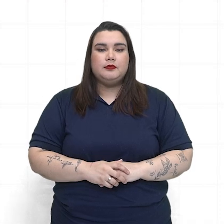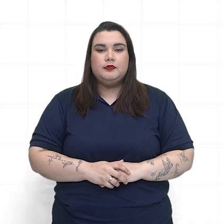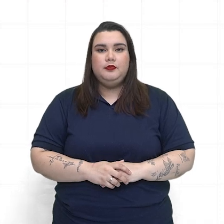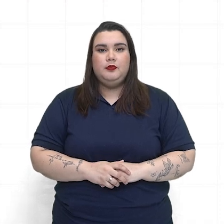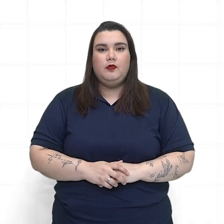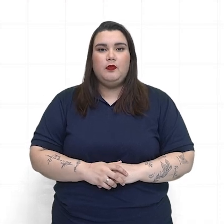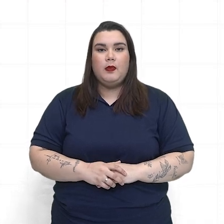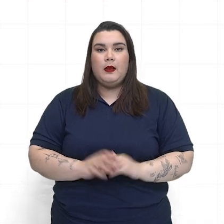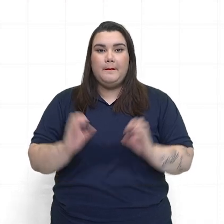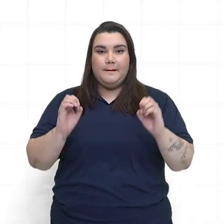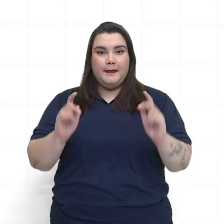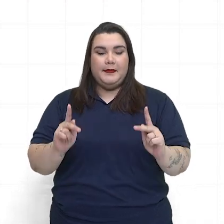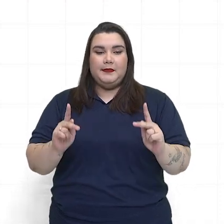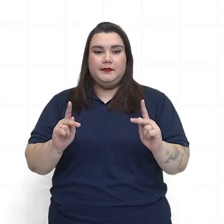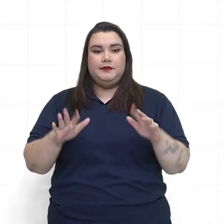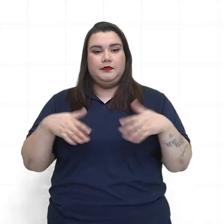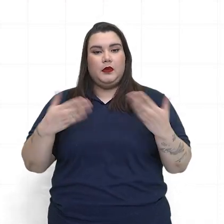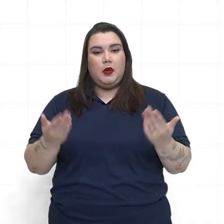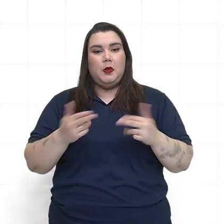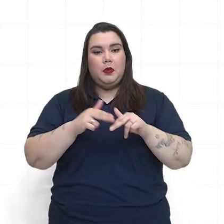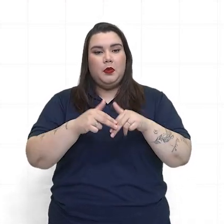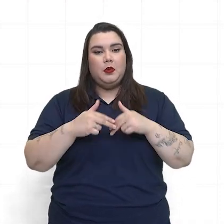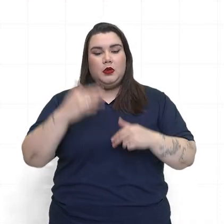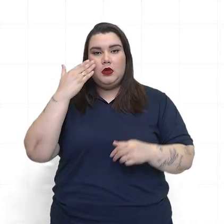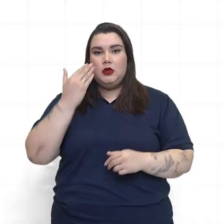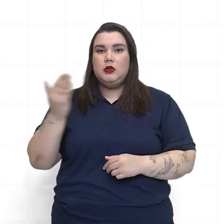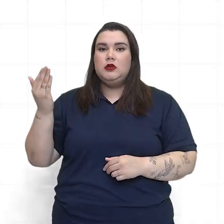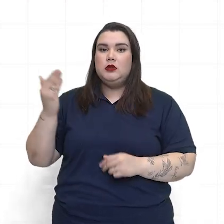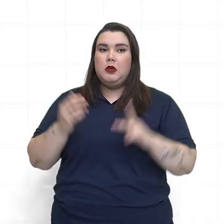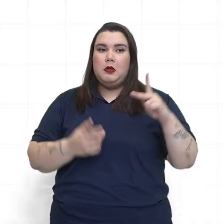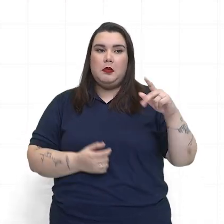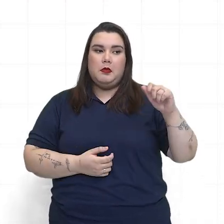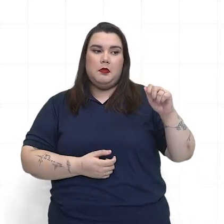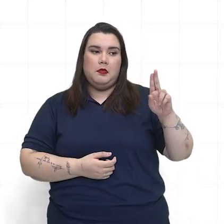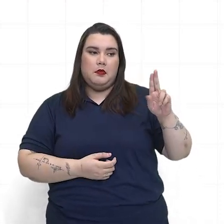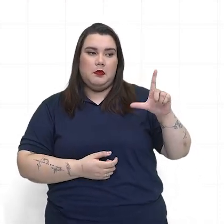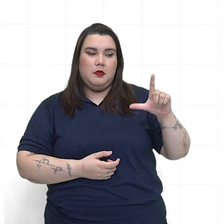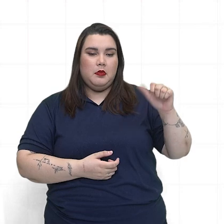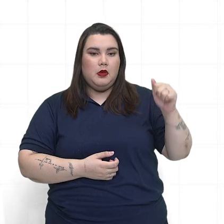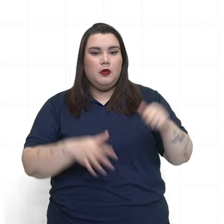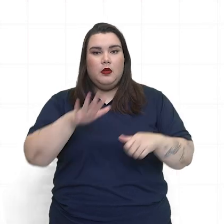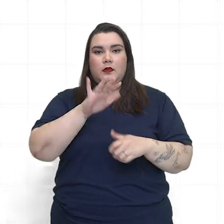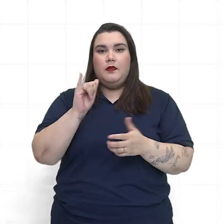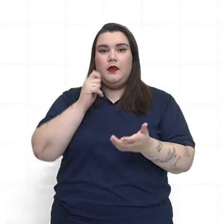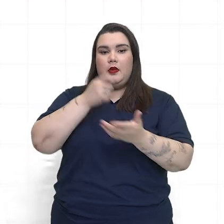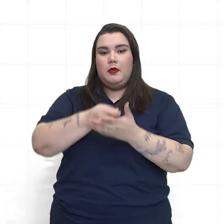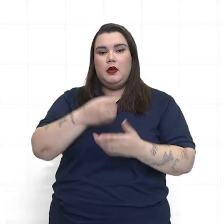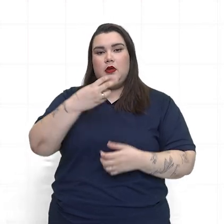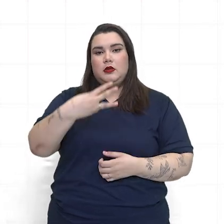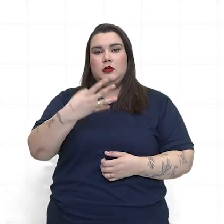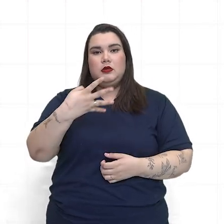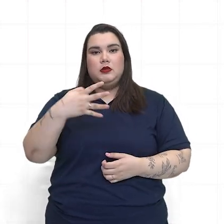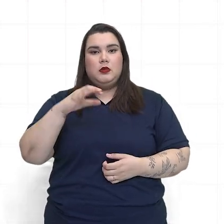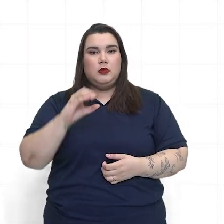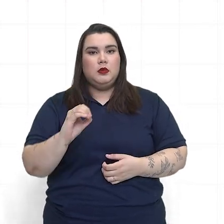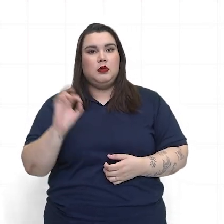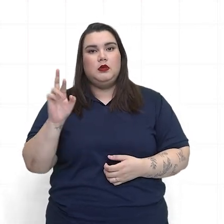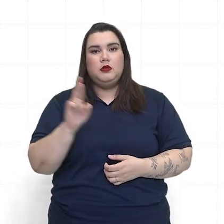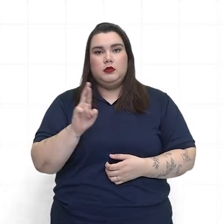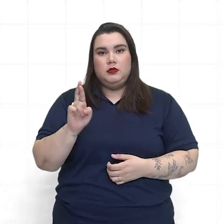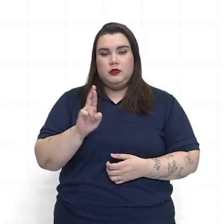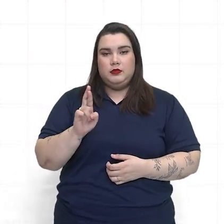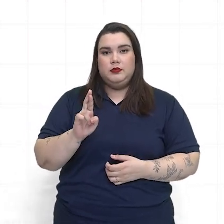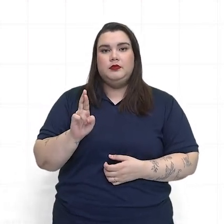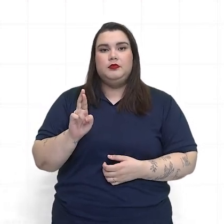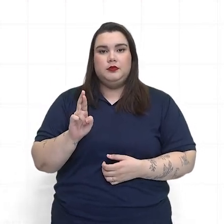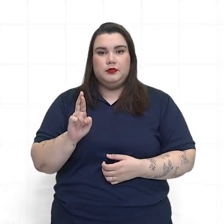situação. Beleza? Então, portanto, olha aí, Paula entrou, como ela ia pagar o dobro, ela entrou com